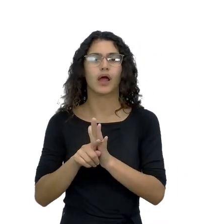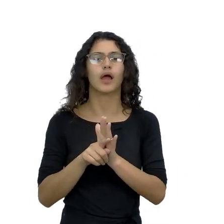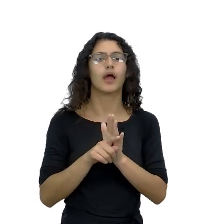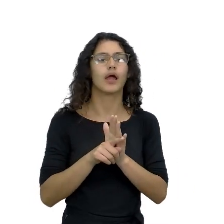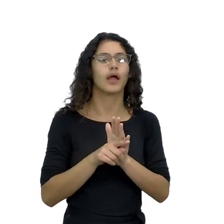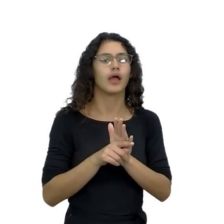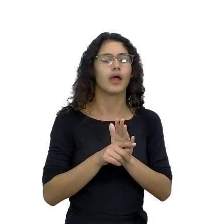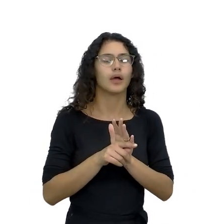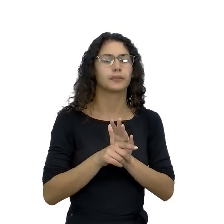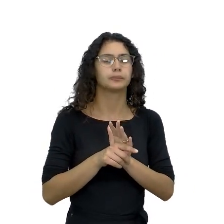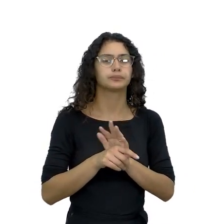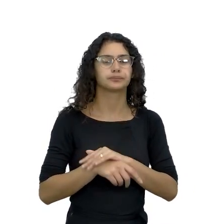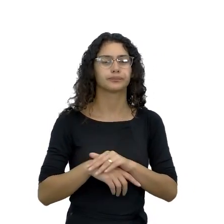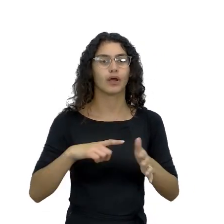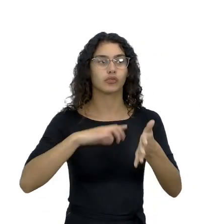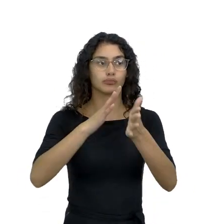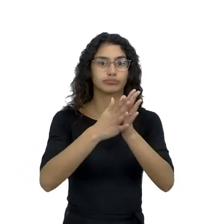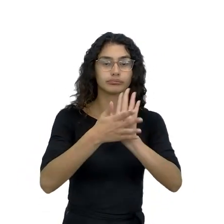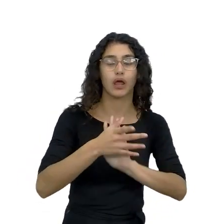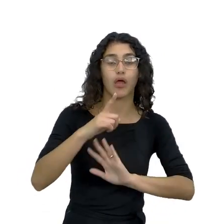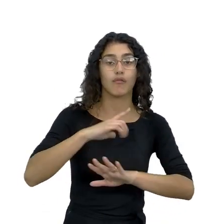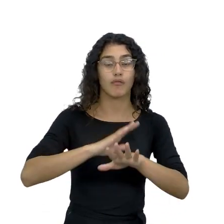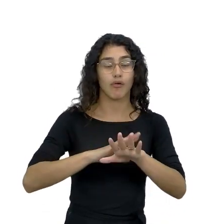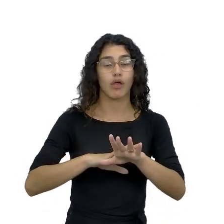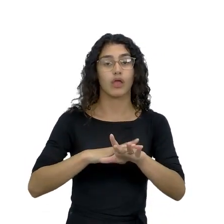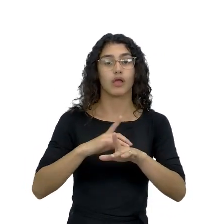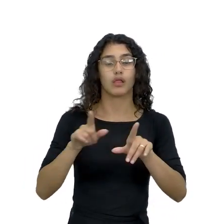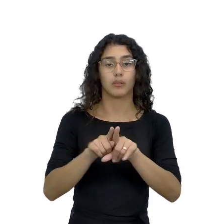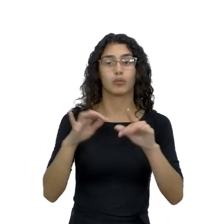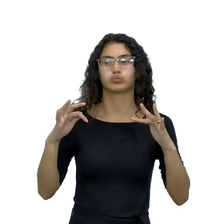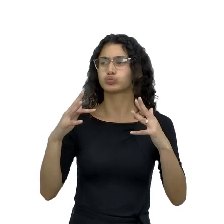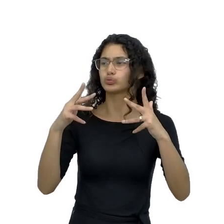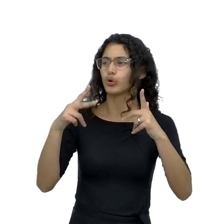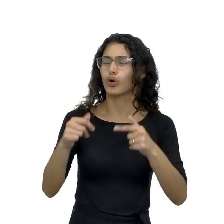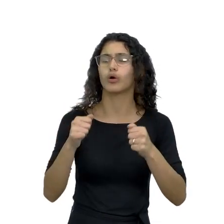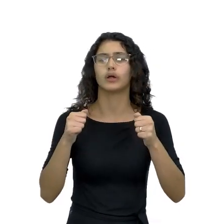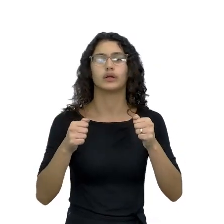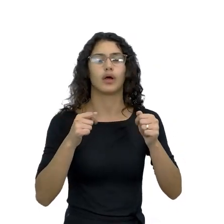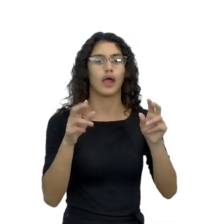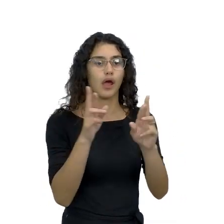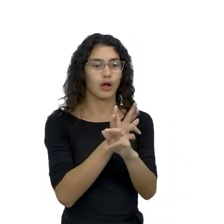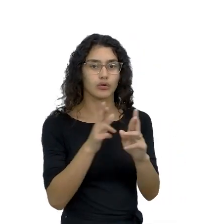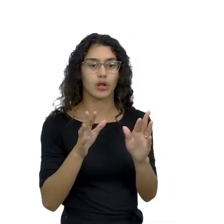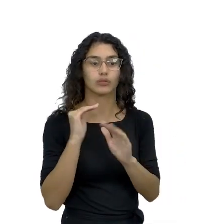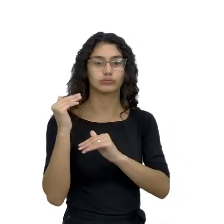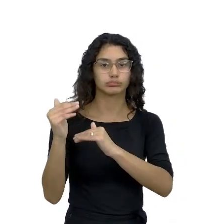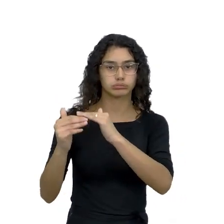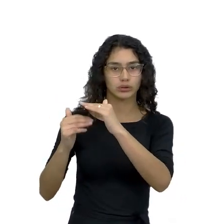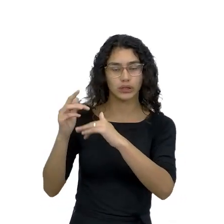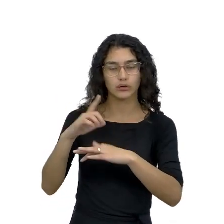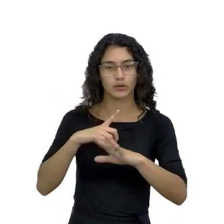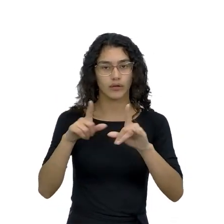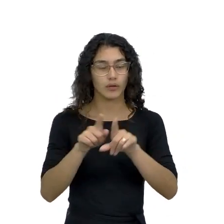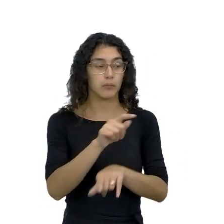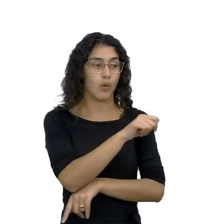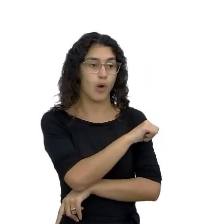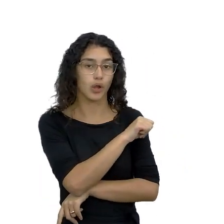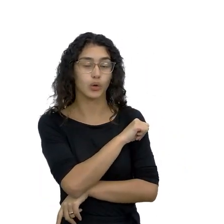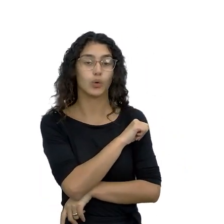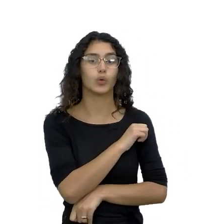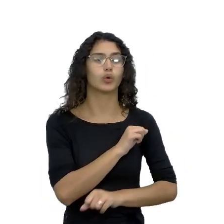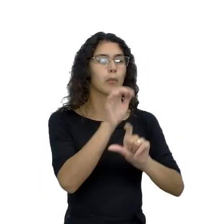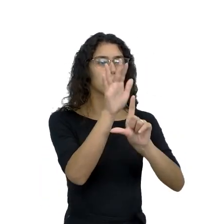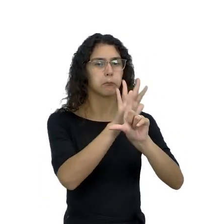as desconstruções feitas, tanto por todos que estão envolvidos nesse processo, dos alunos, no